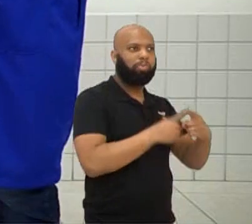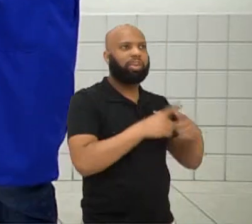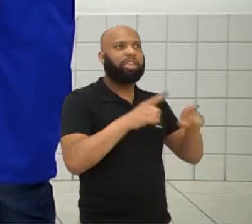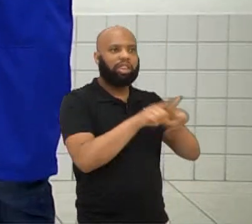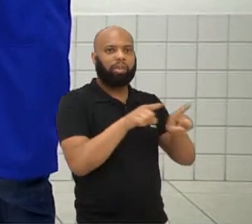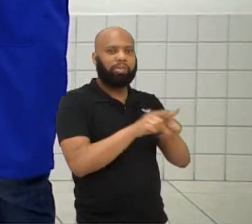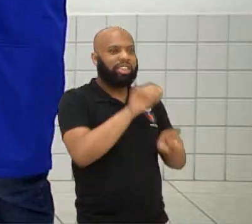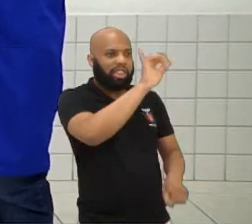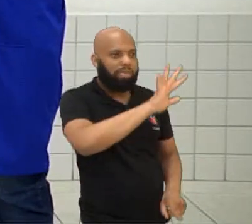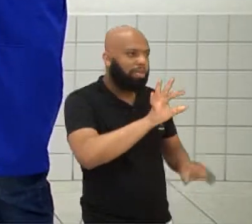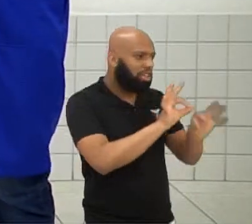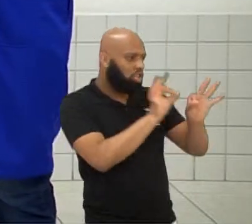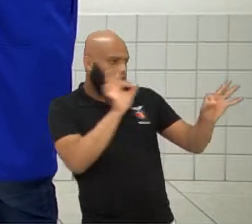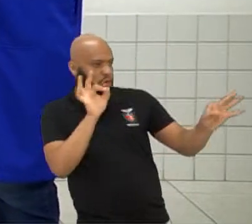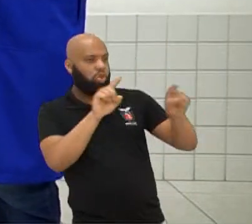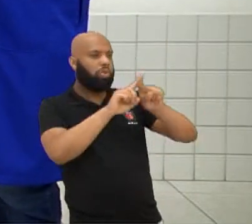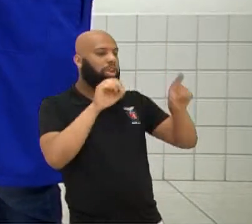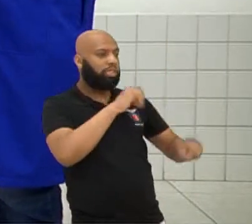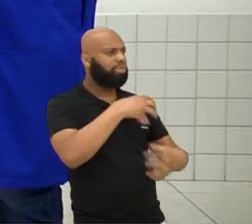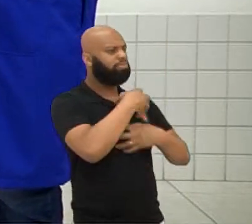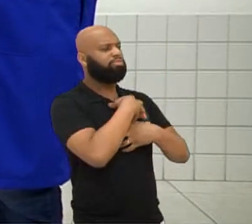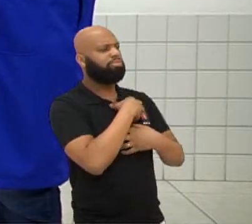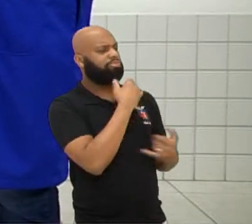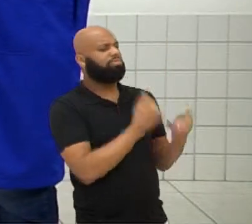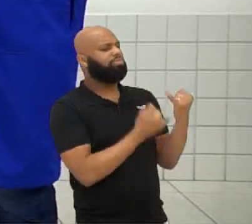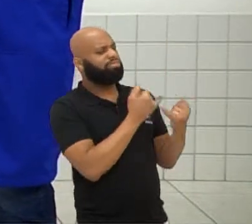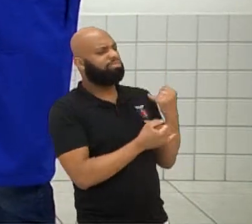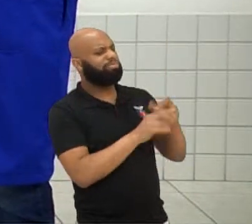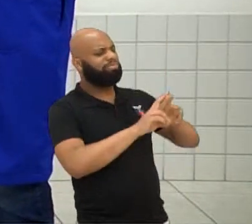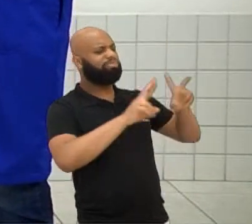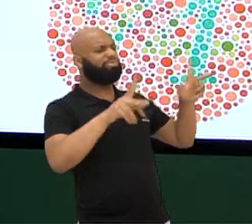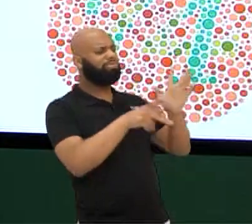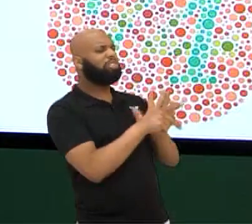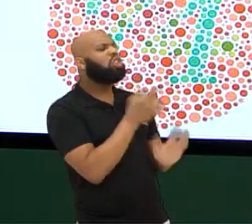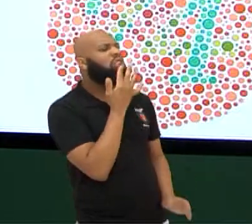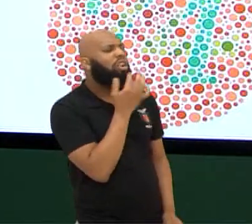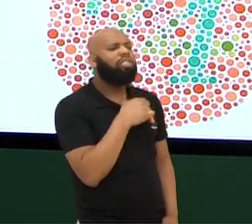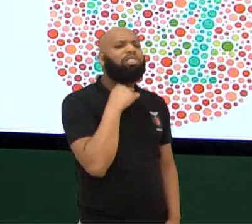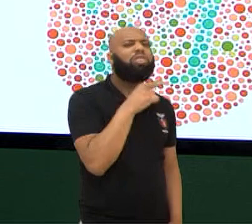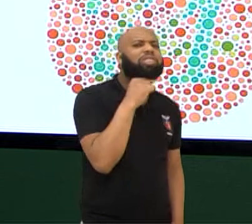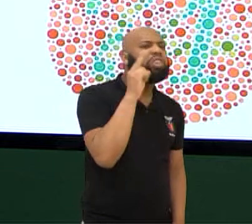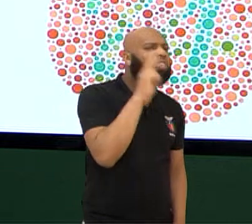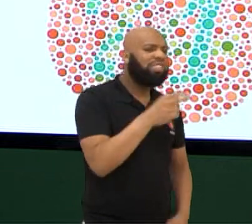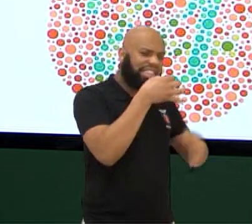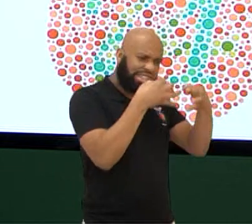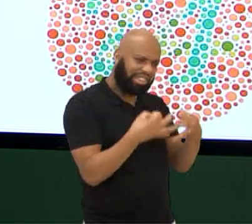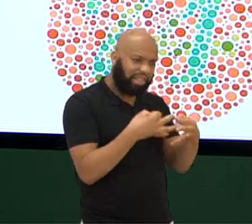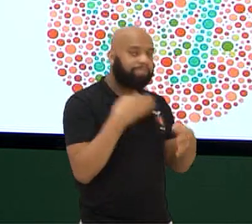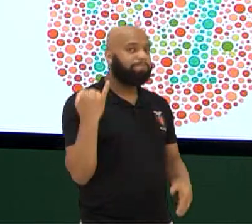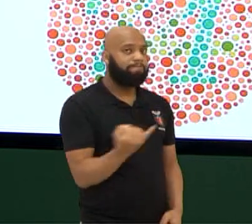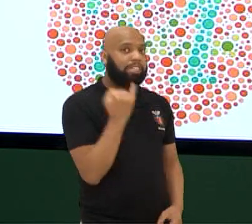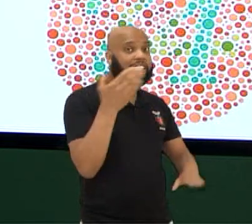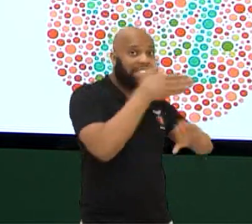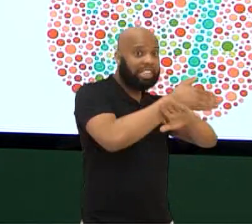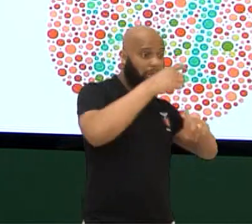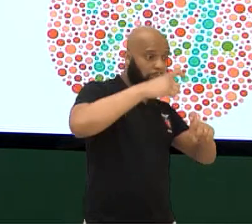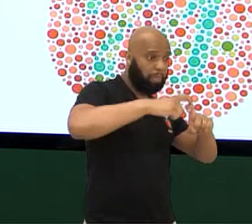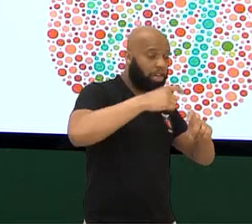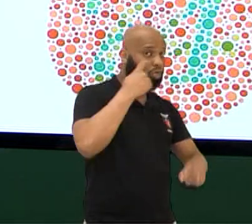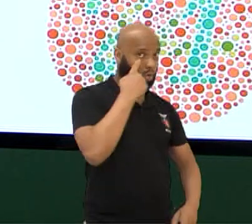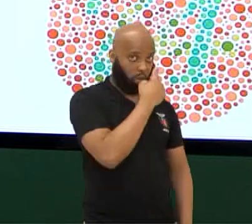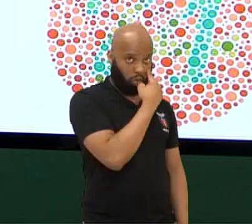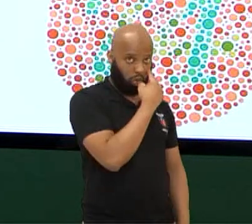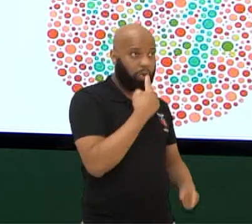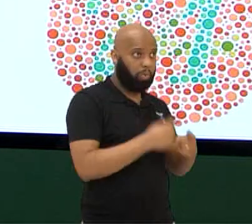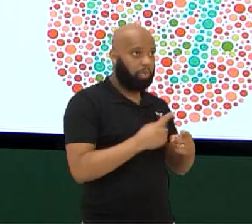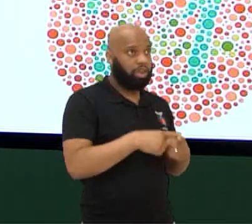distante de vocês também, mas se vocês sentem um desconforto, alguma coisa em relação às cores, é importante que vocês procurem o oftalmologista, certo? Então, assim,